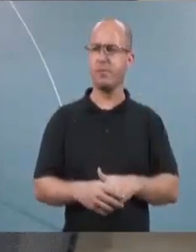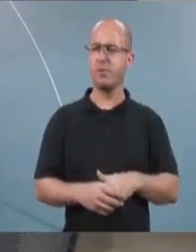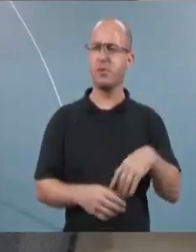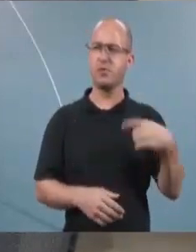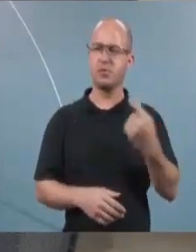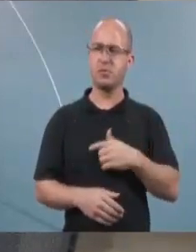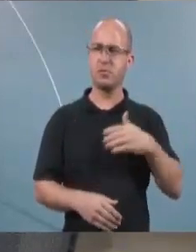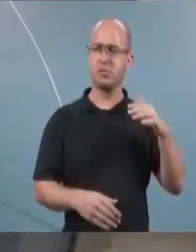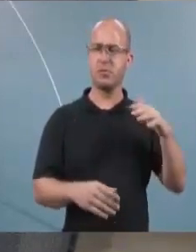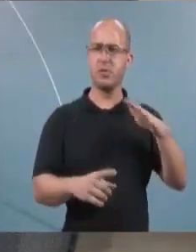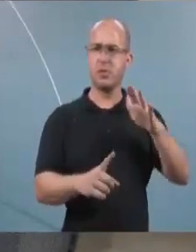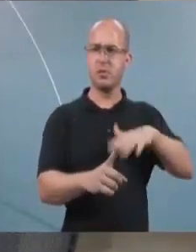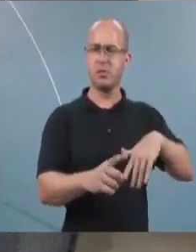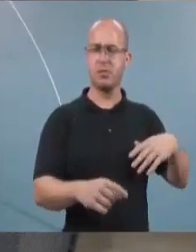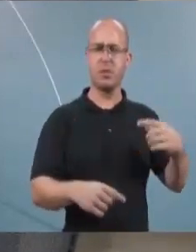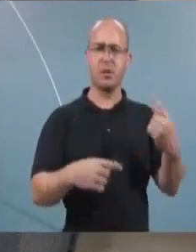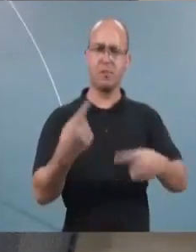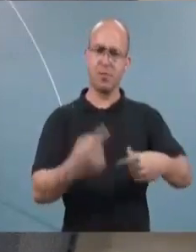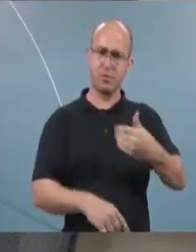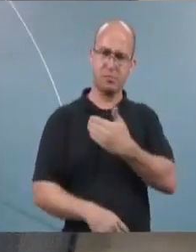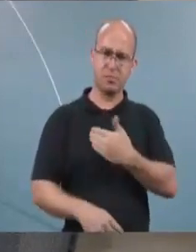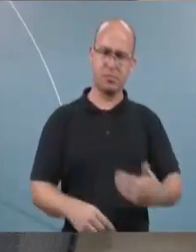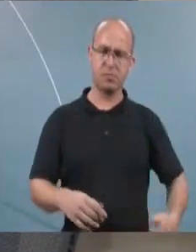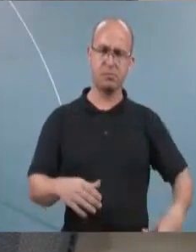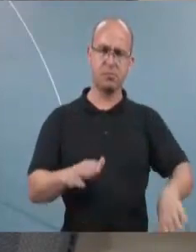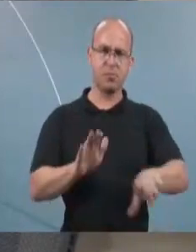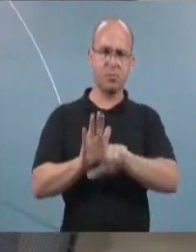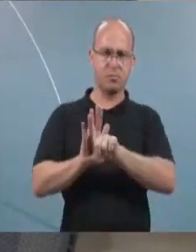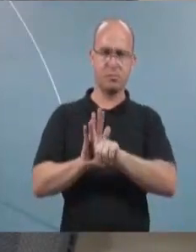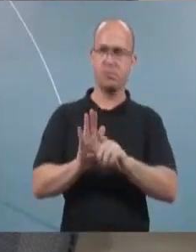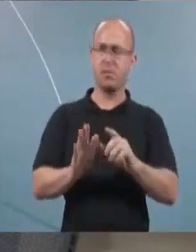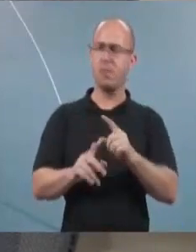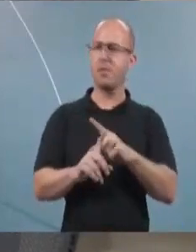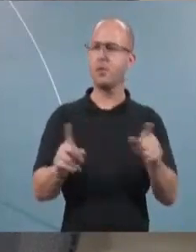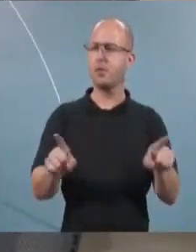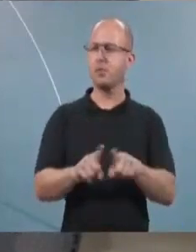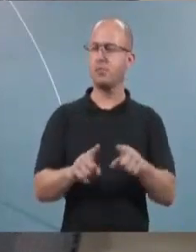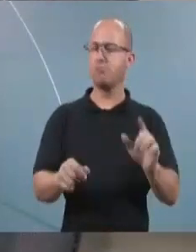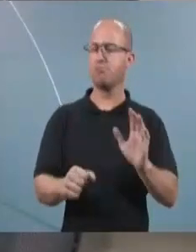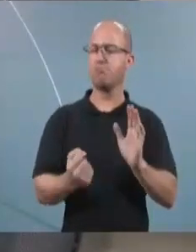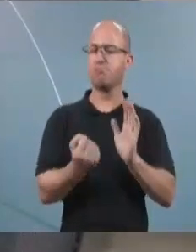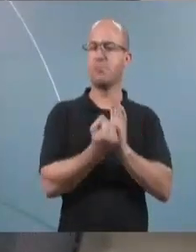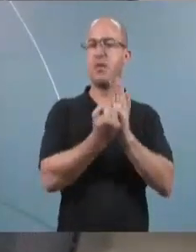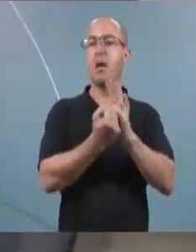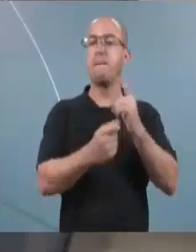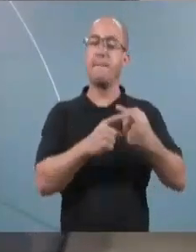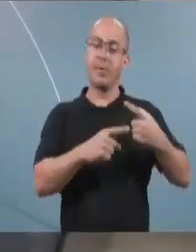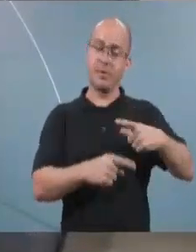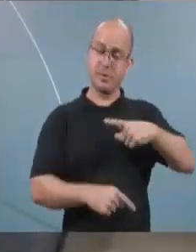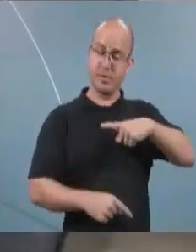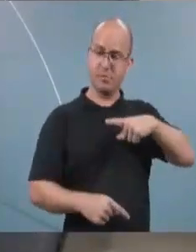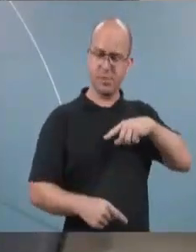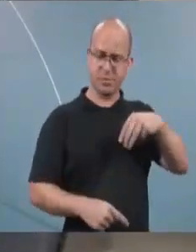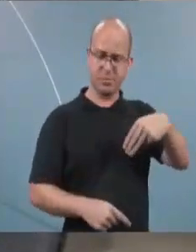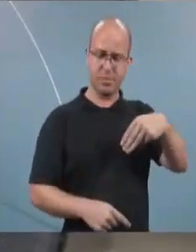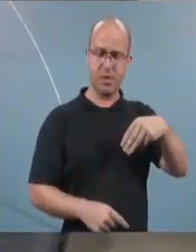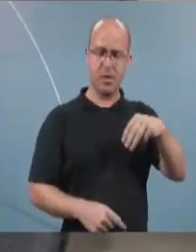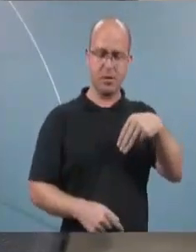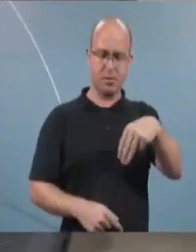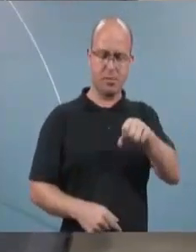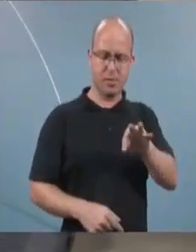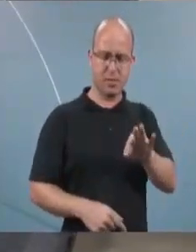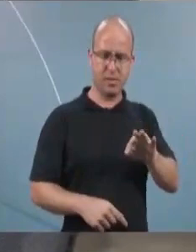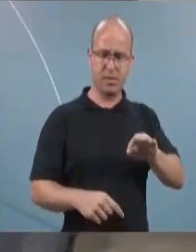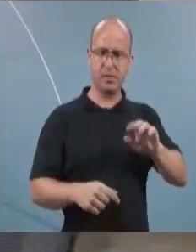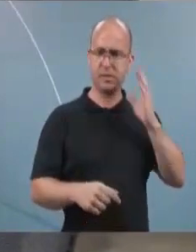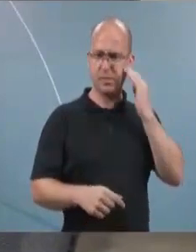homenagear com política pública com legislação mas também com simbolismo porque se tem uma coisa que o MST sabe fazer